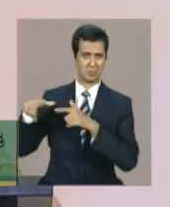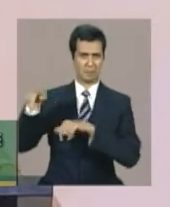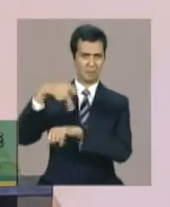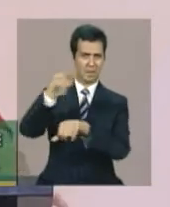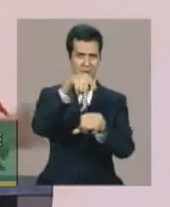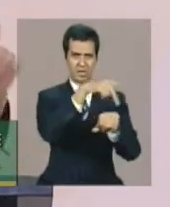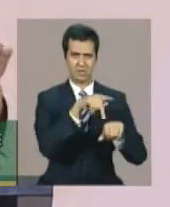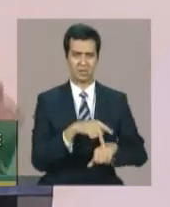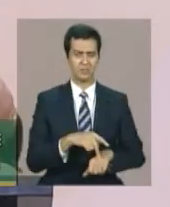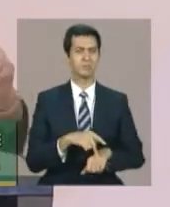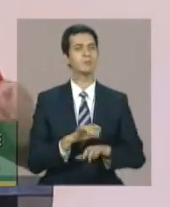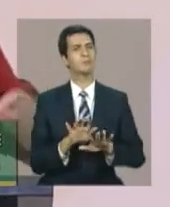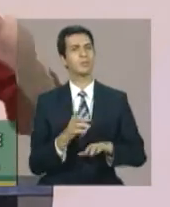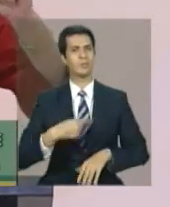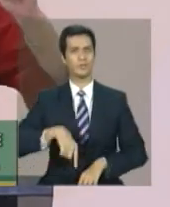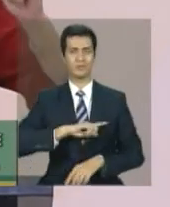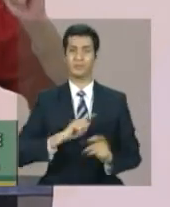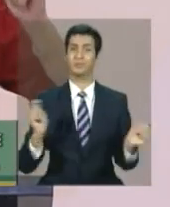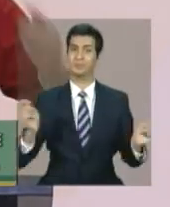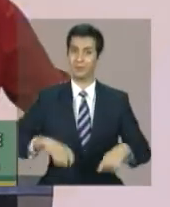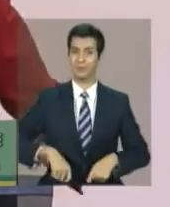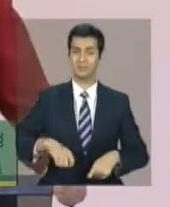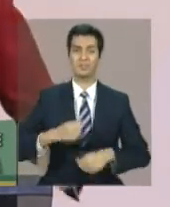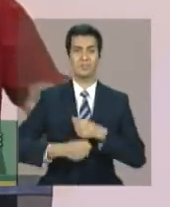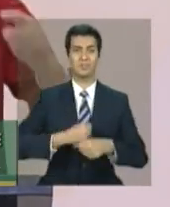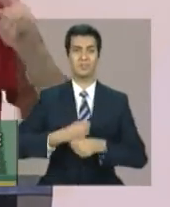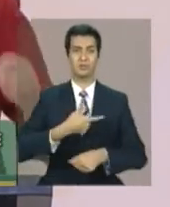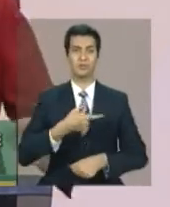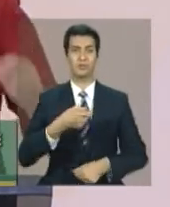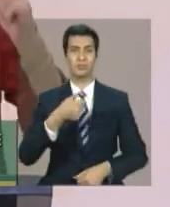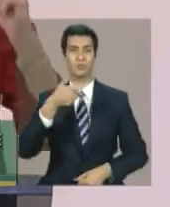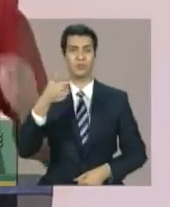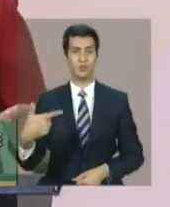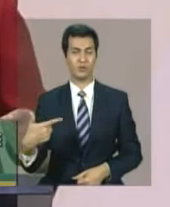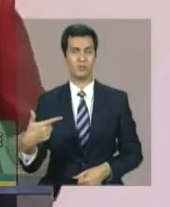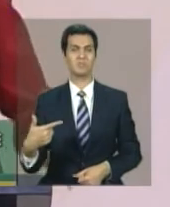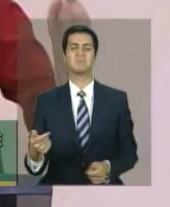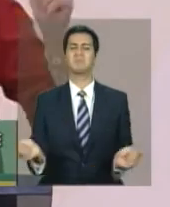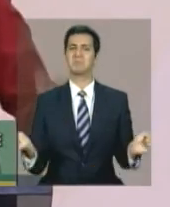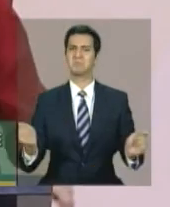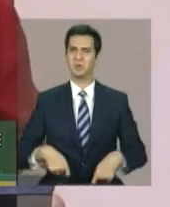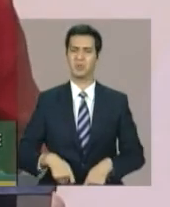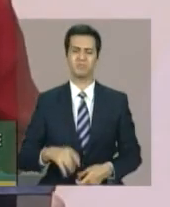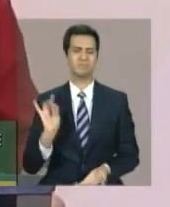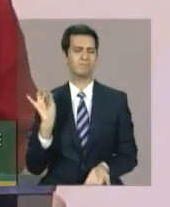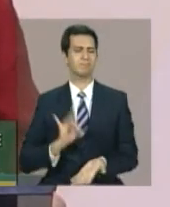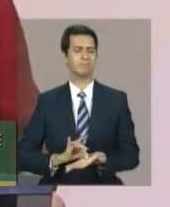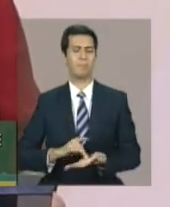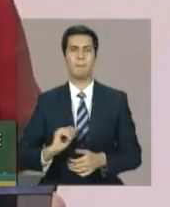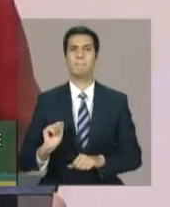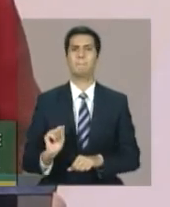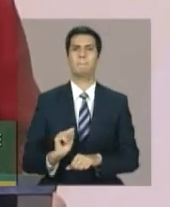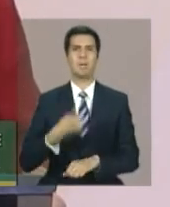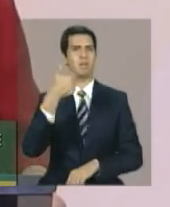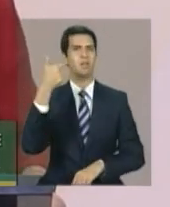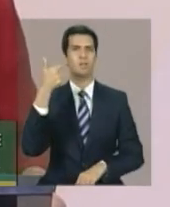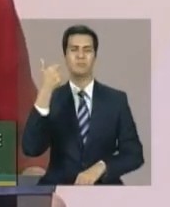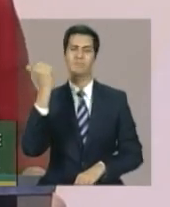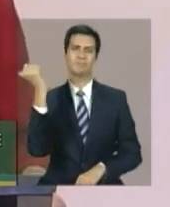países, o nosso ano de 2012 será, sem dúvida, muito melhor que o